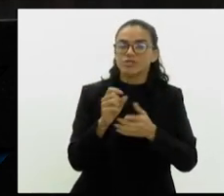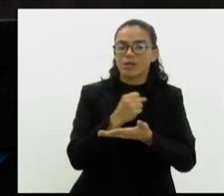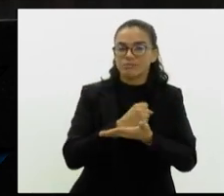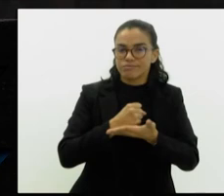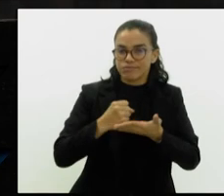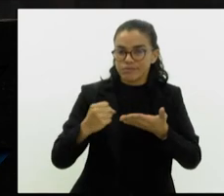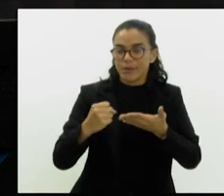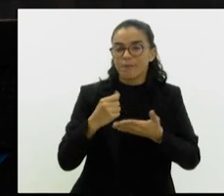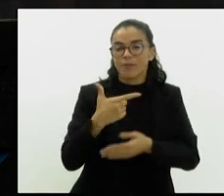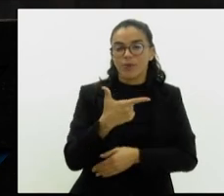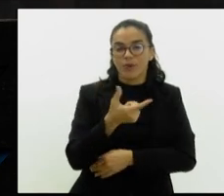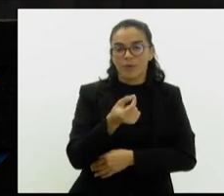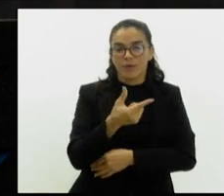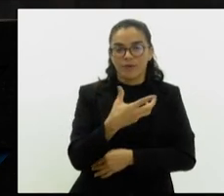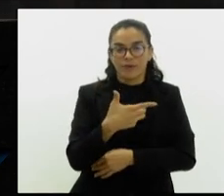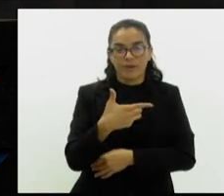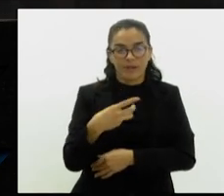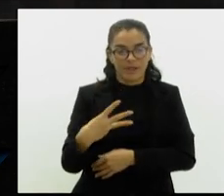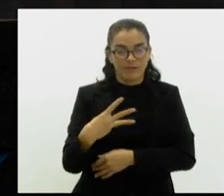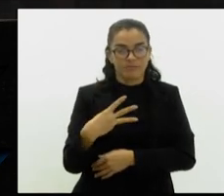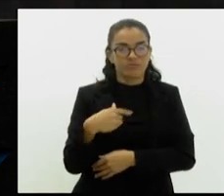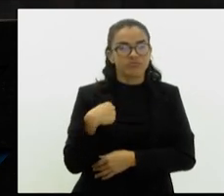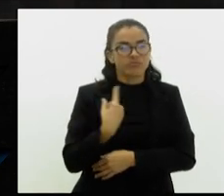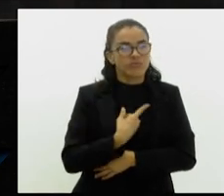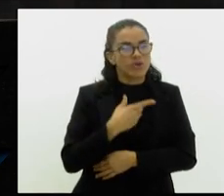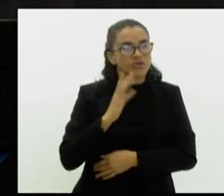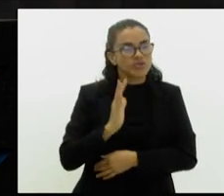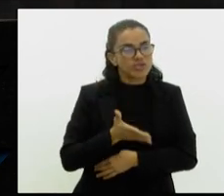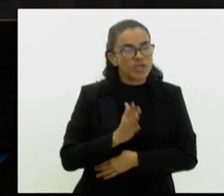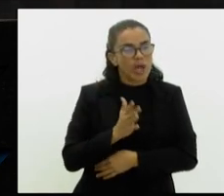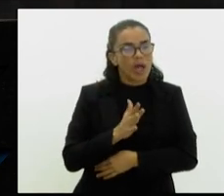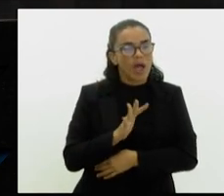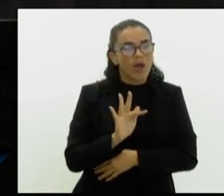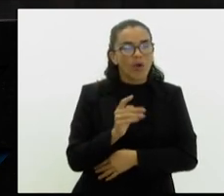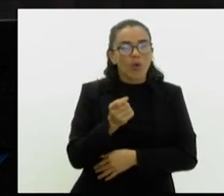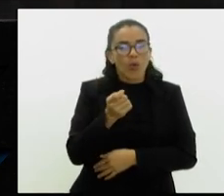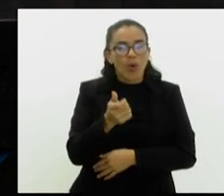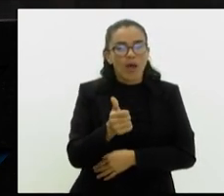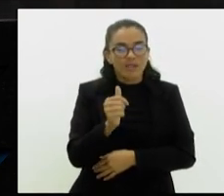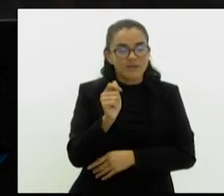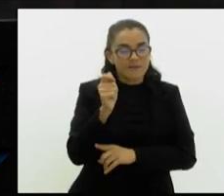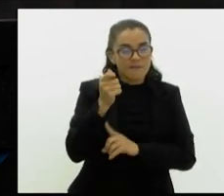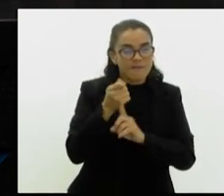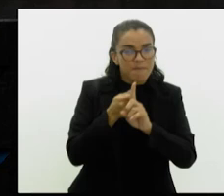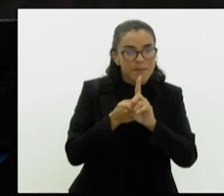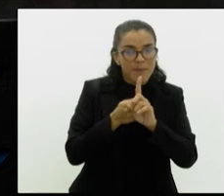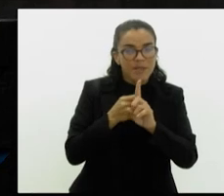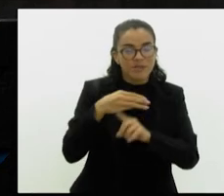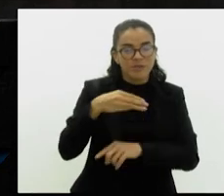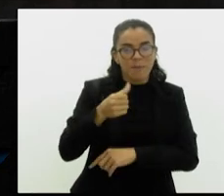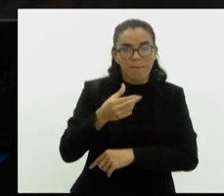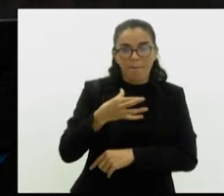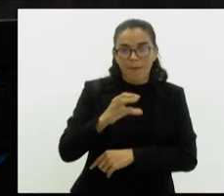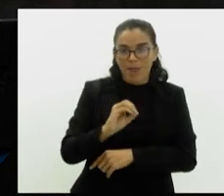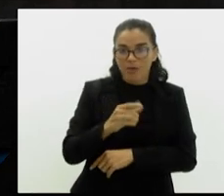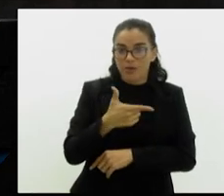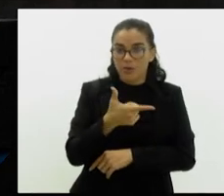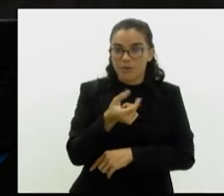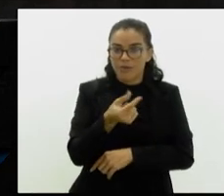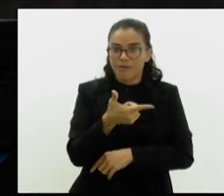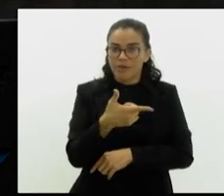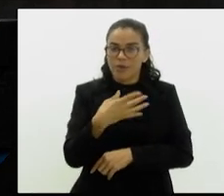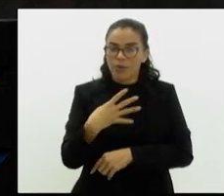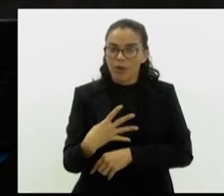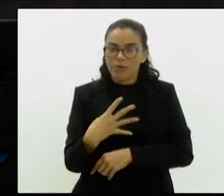de 2023 nós já estamos caminhando para o final do mês de março de 24 e ainda não